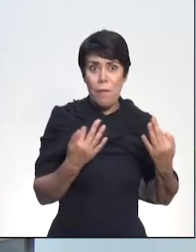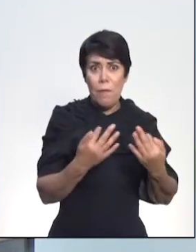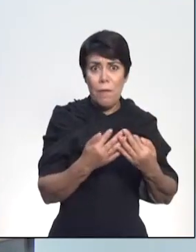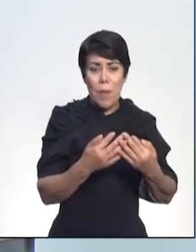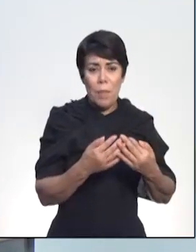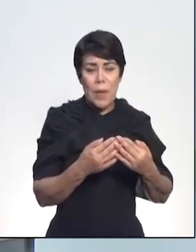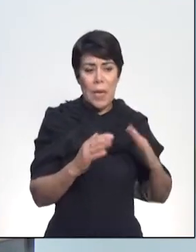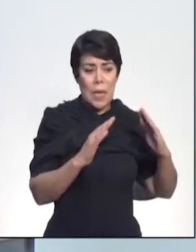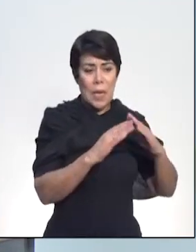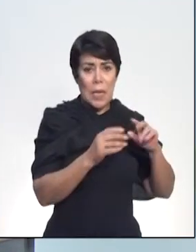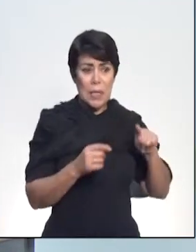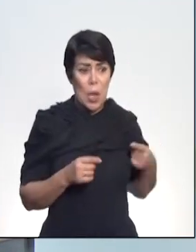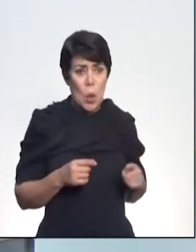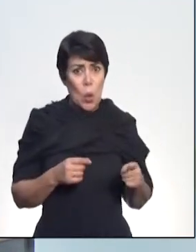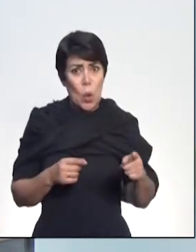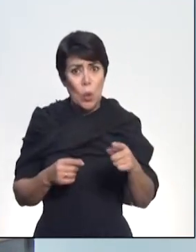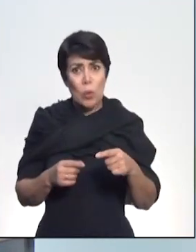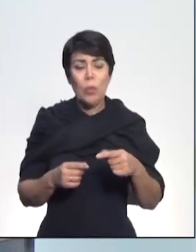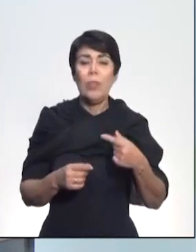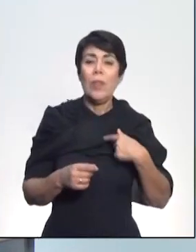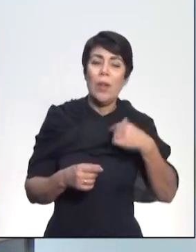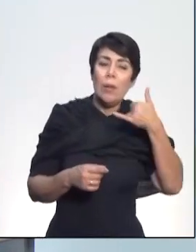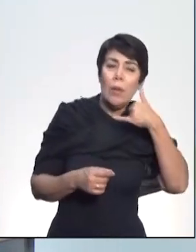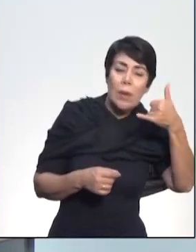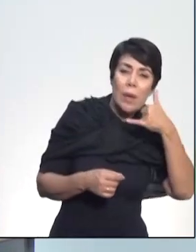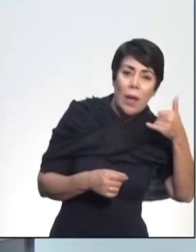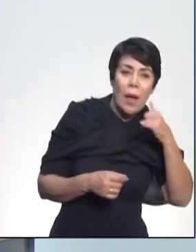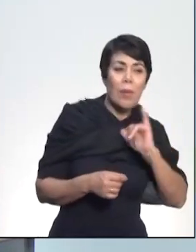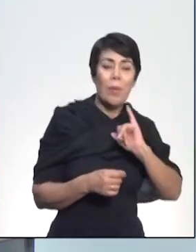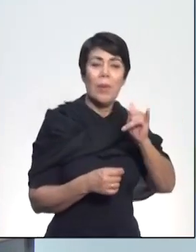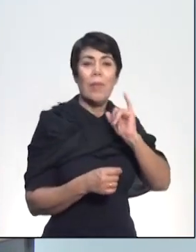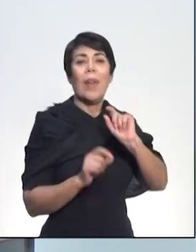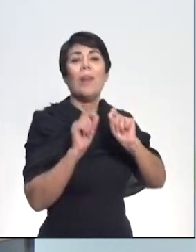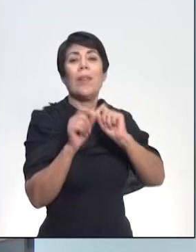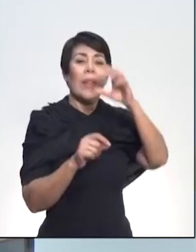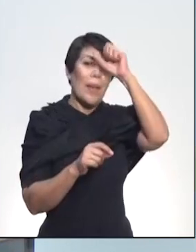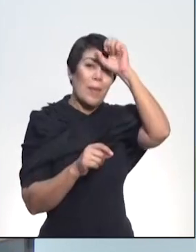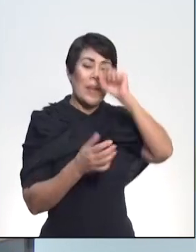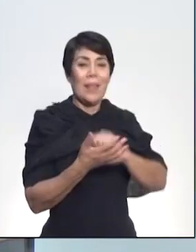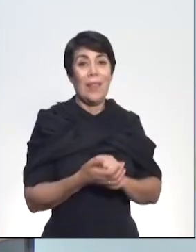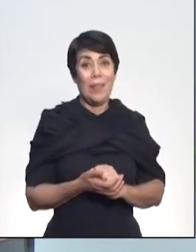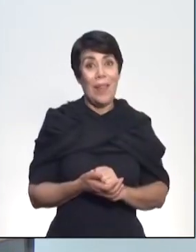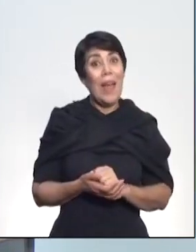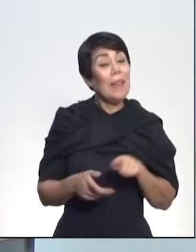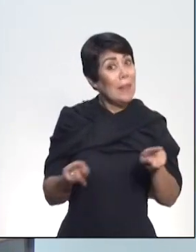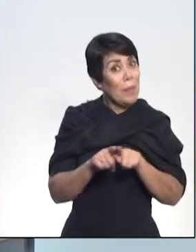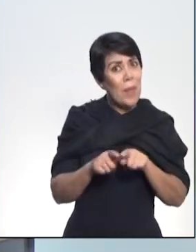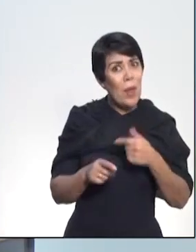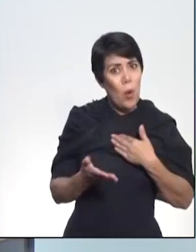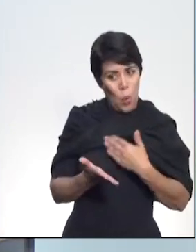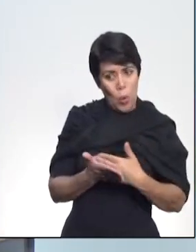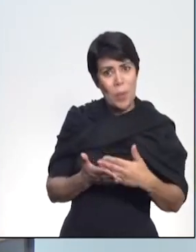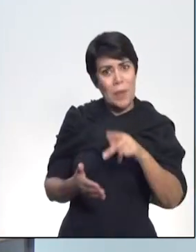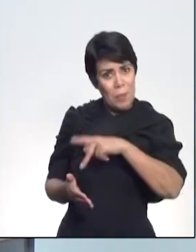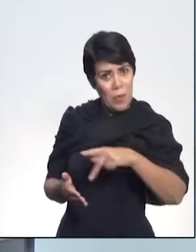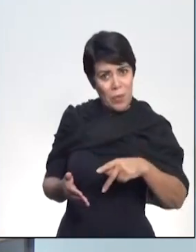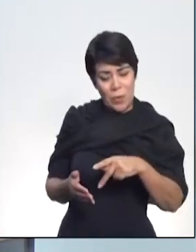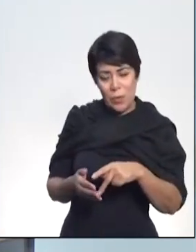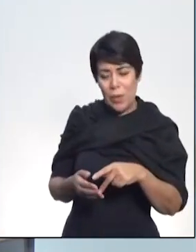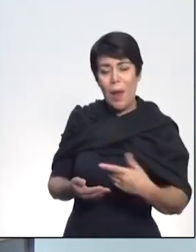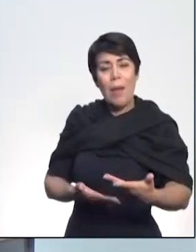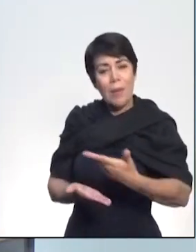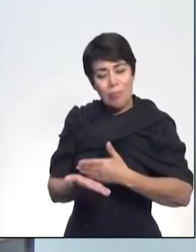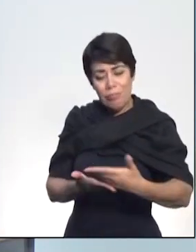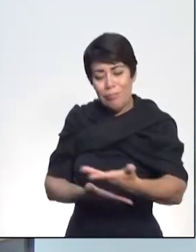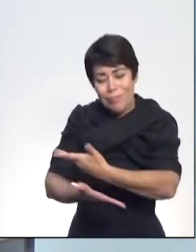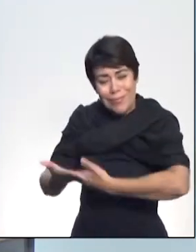o que eu estava aprendendo. Quando eu comecei a dar aula, o gostoso, bom, foi que eu pude compartilhar com os alunos,